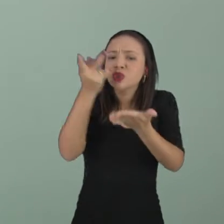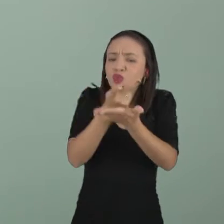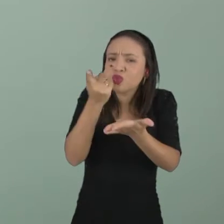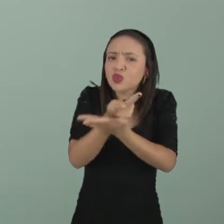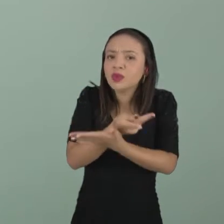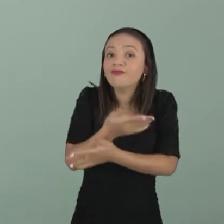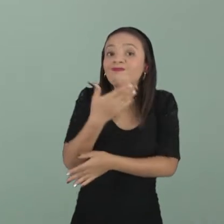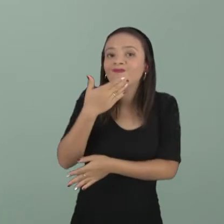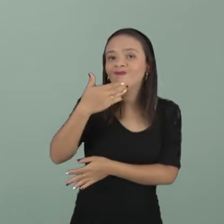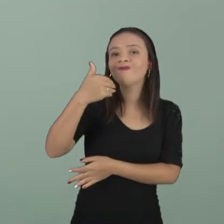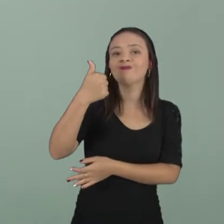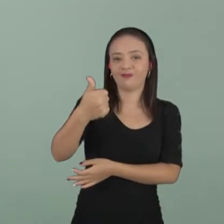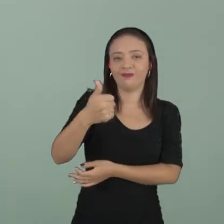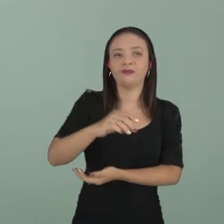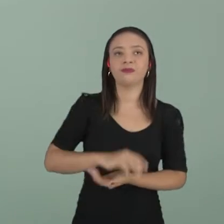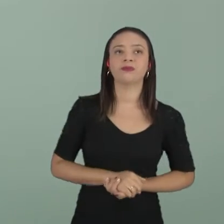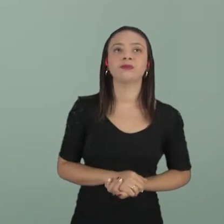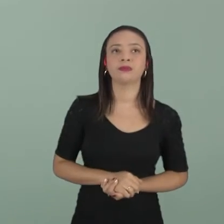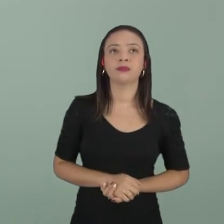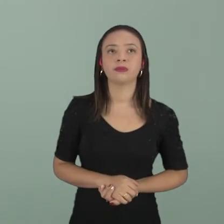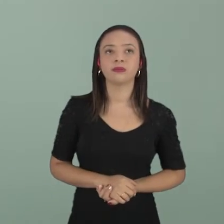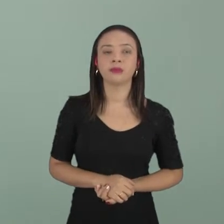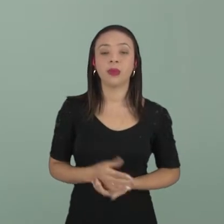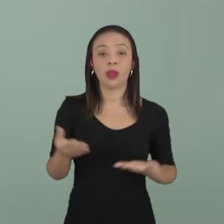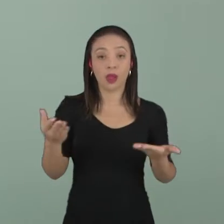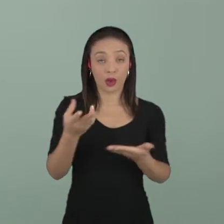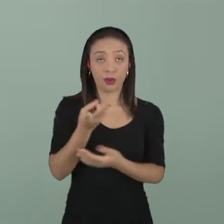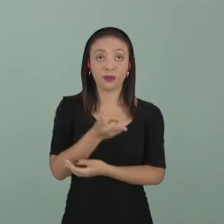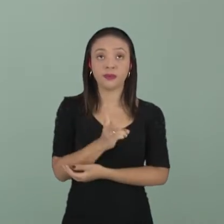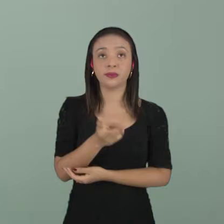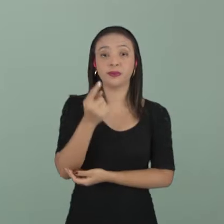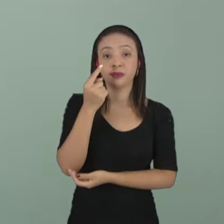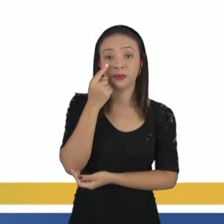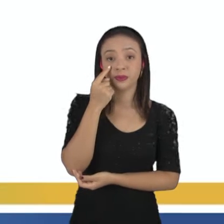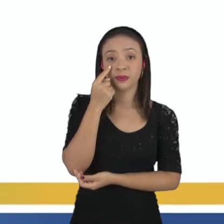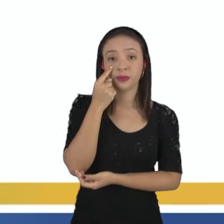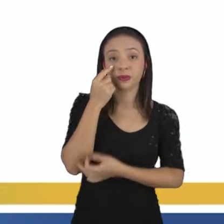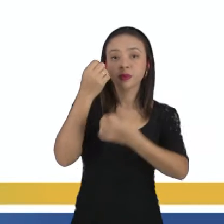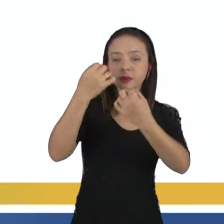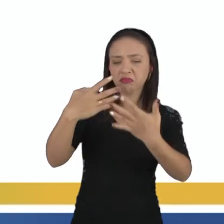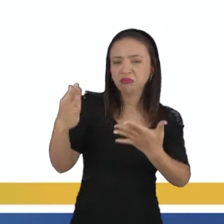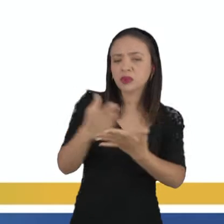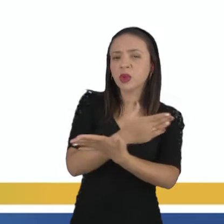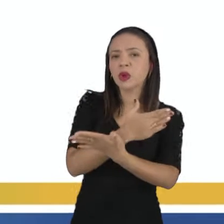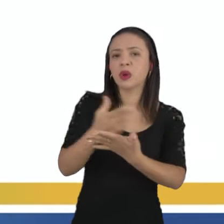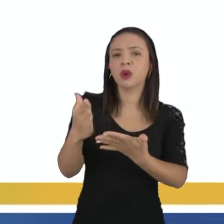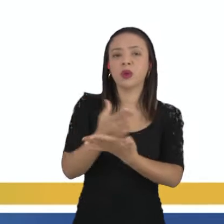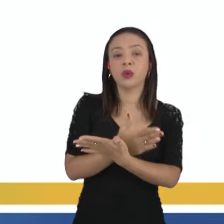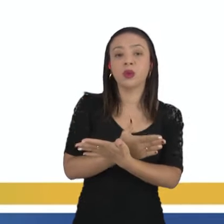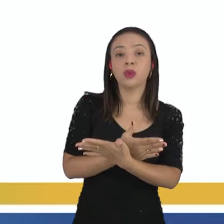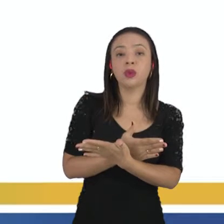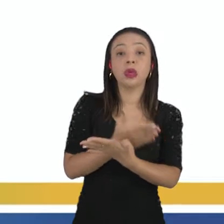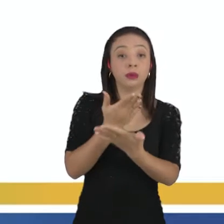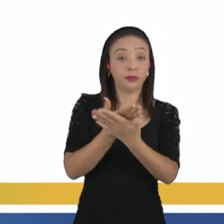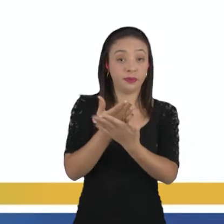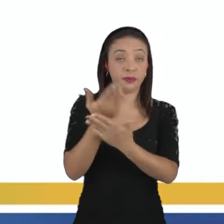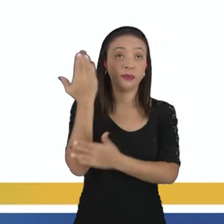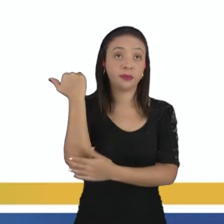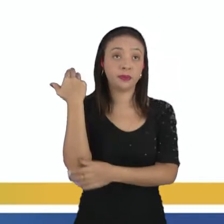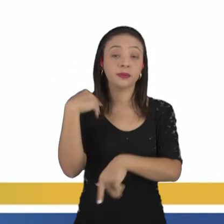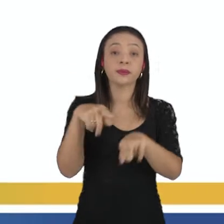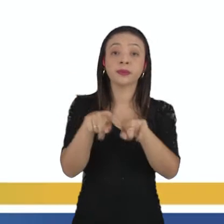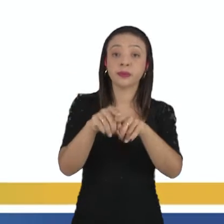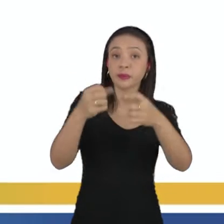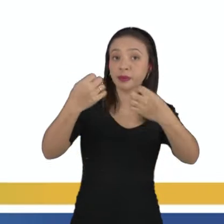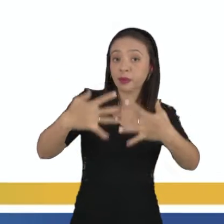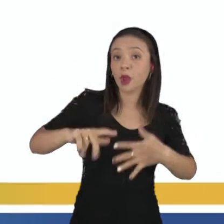vocês serão. E aí nós iremos dar continuidade. Nós falamos alguns no vídeo anterior, agora nós vamos